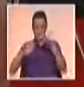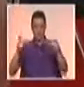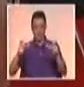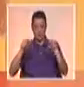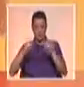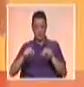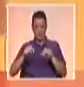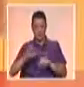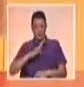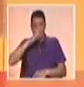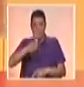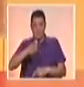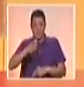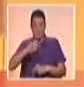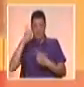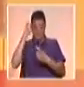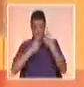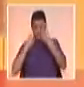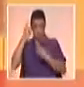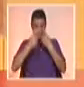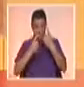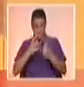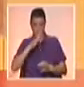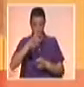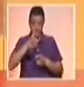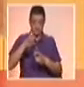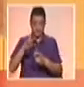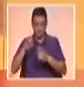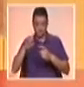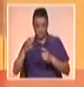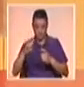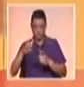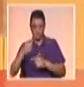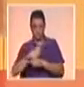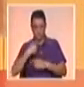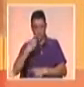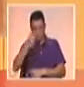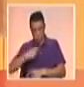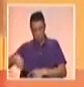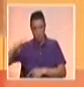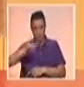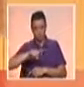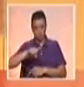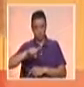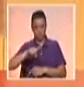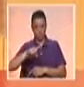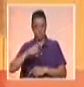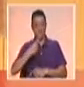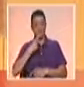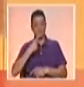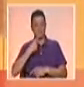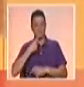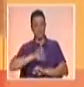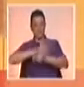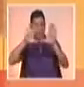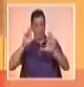O que é que eu posso acrescentar? Penso que, de facto, uma forma de nós conseguirmos ajudar e percebermos aqui